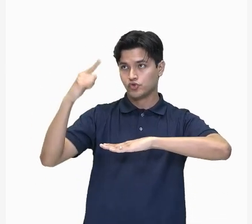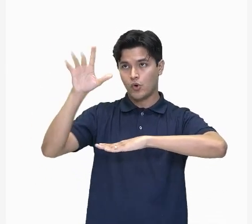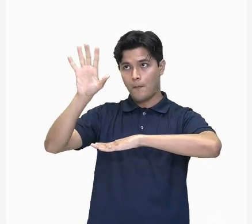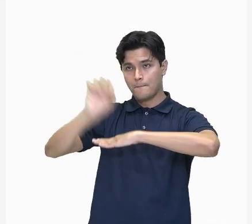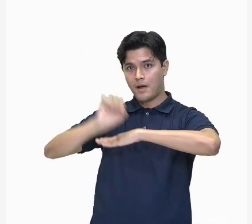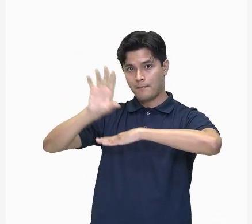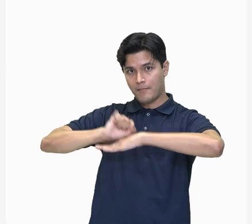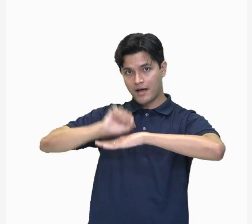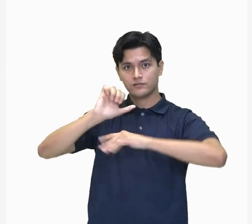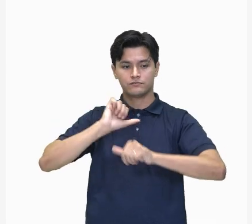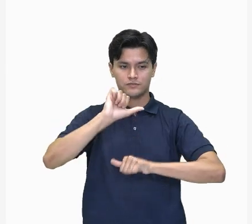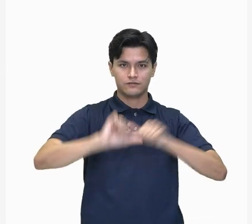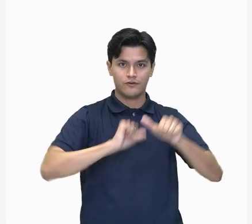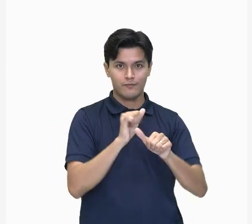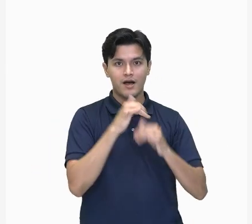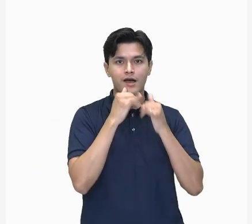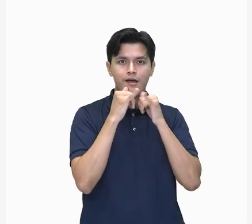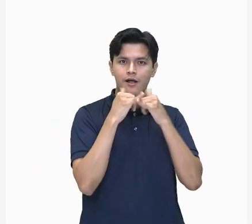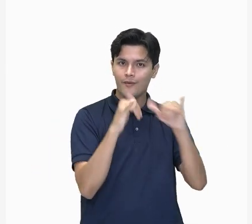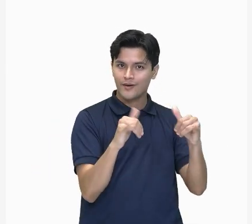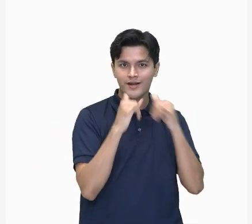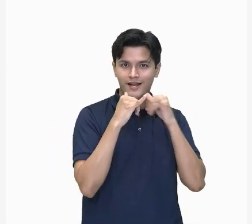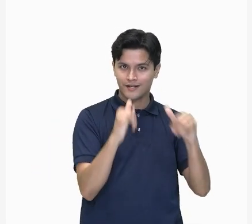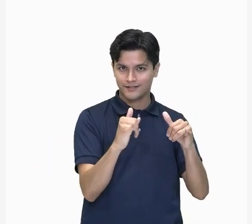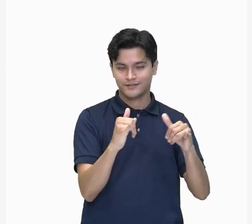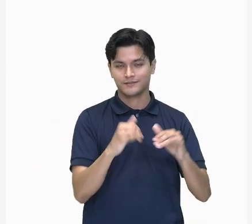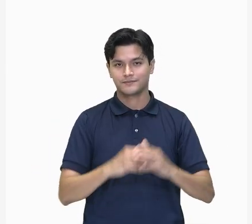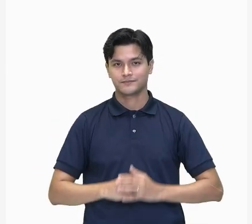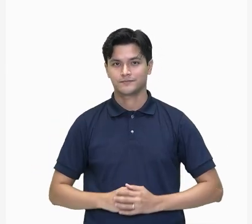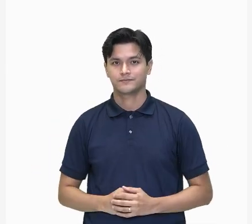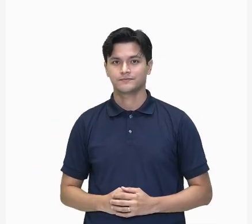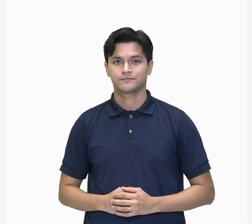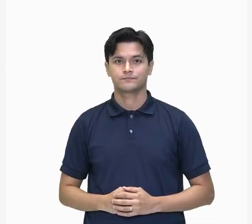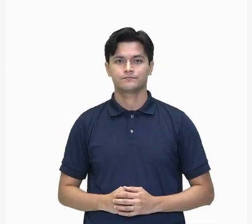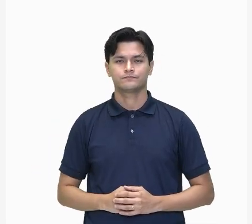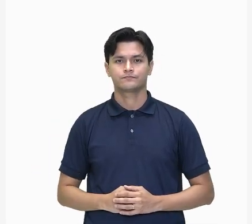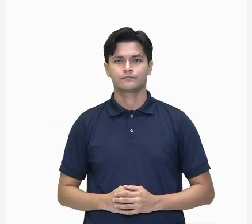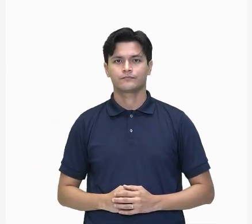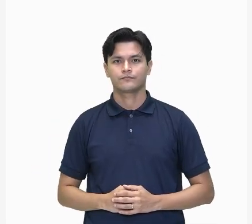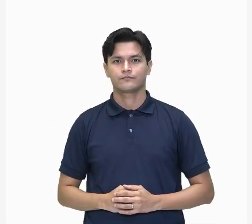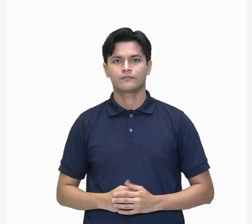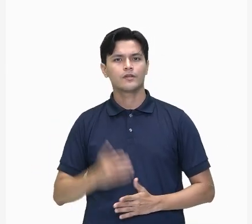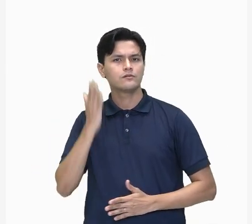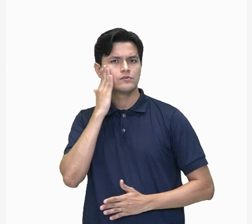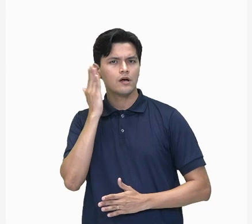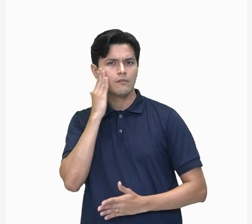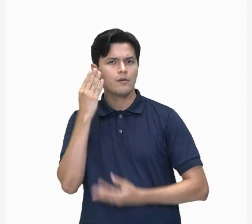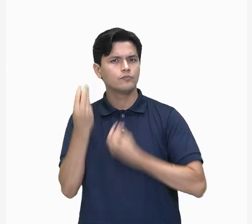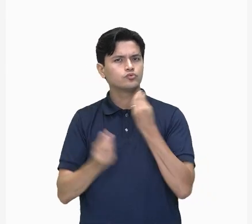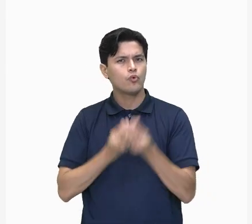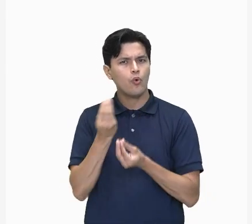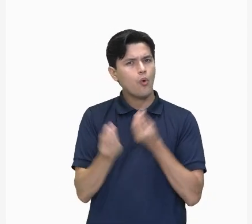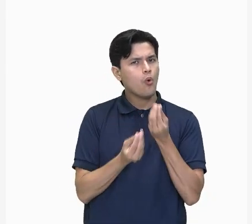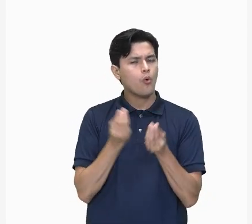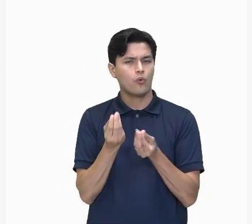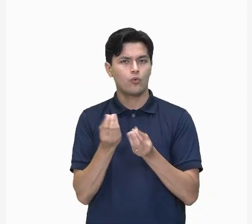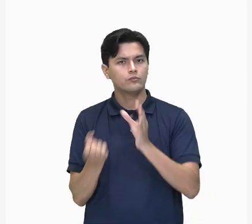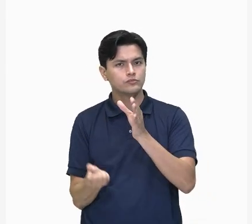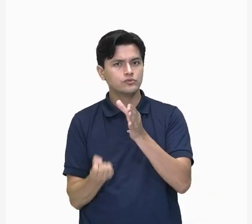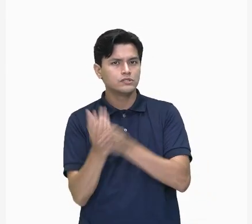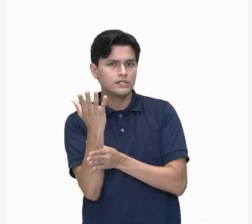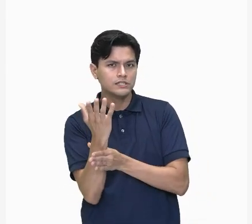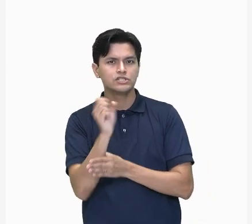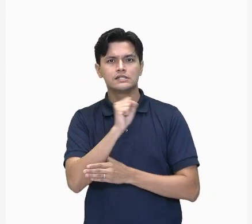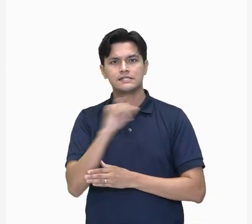converter essa energia do sol em energia elétrica. E como é que a gente sabe, né, que uma fonte de energia ela é